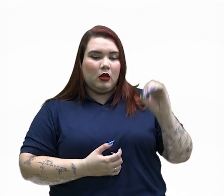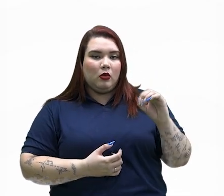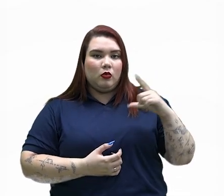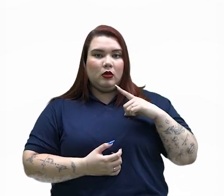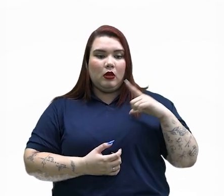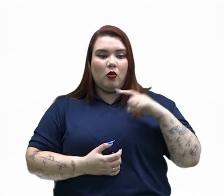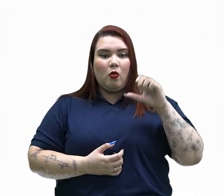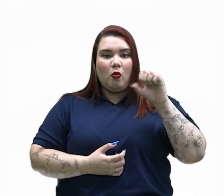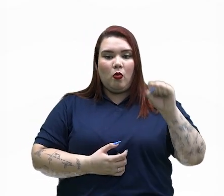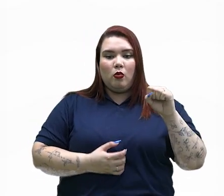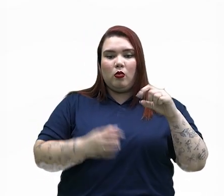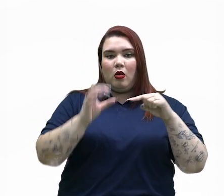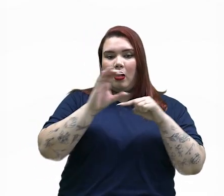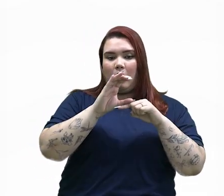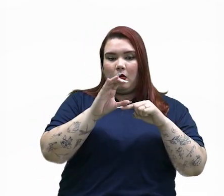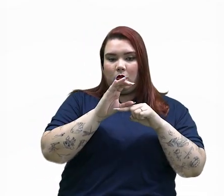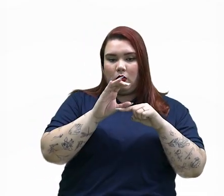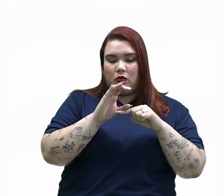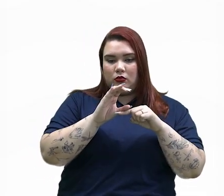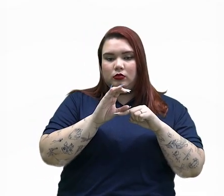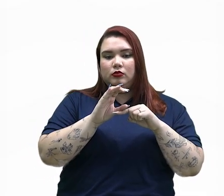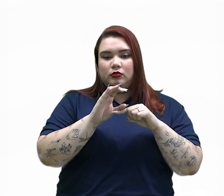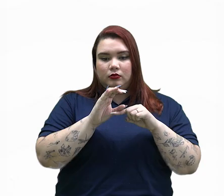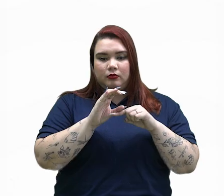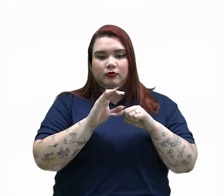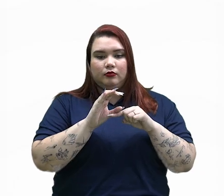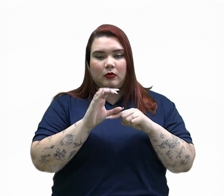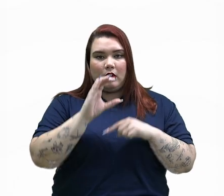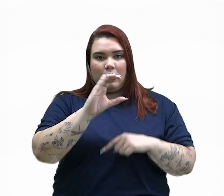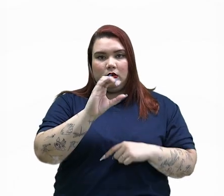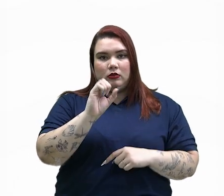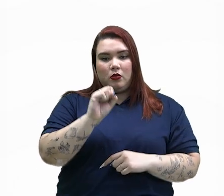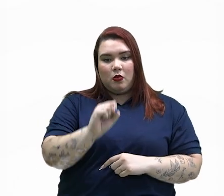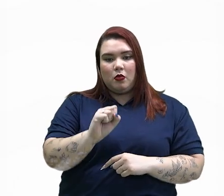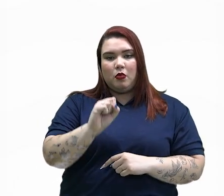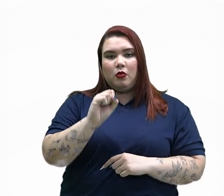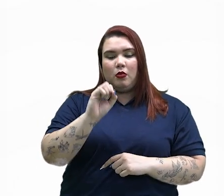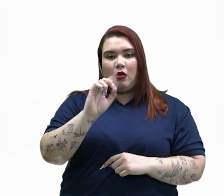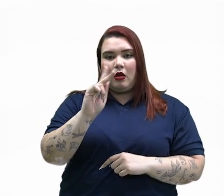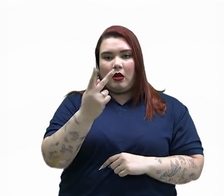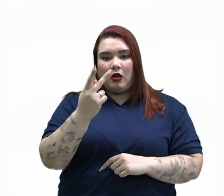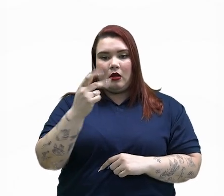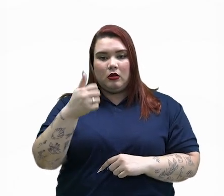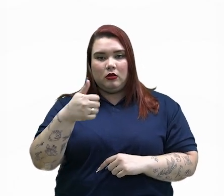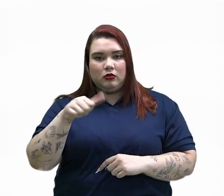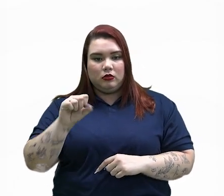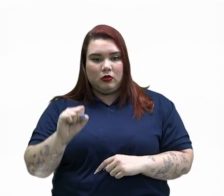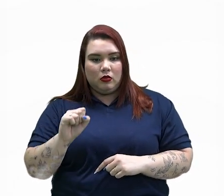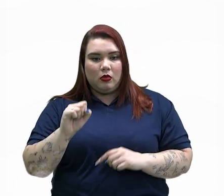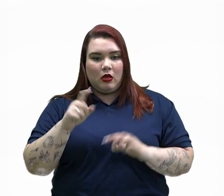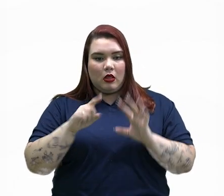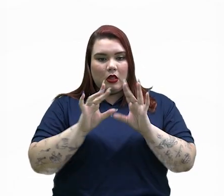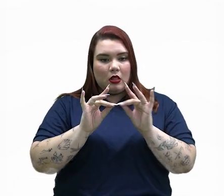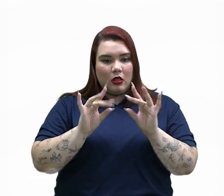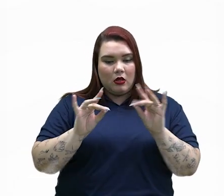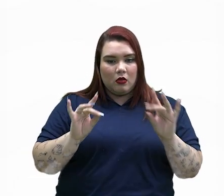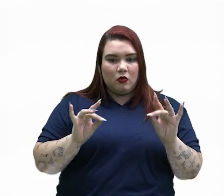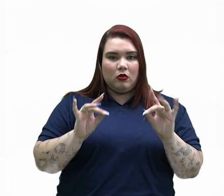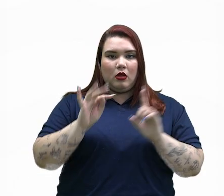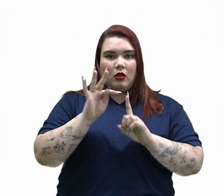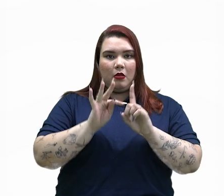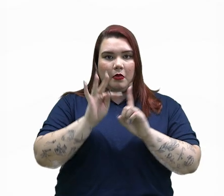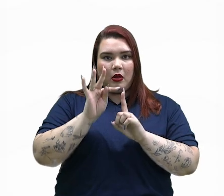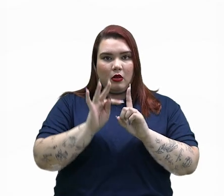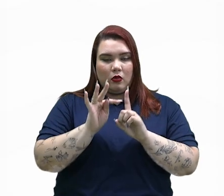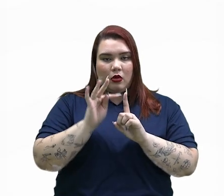Então, percebam que o octano, né, que é o C8H18, ele é líquido na temperatura ambiente, justamente porque ele tem